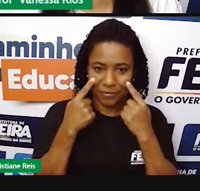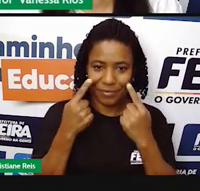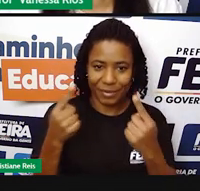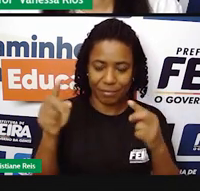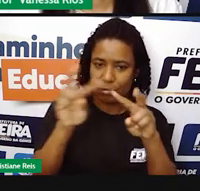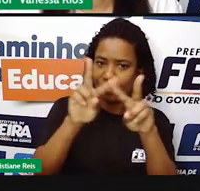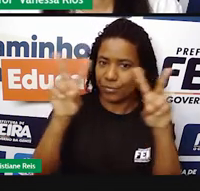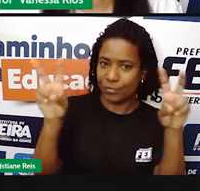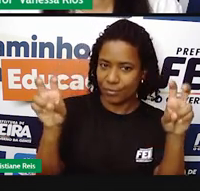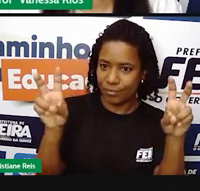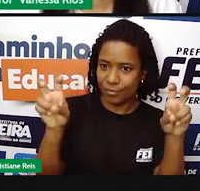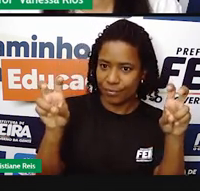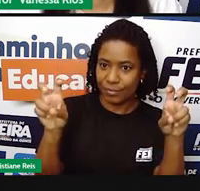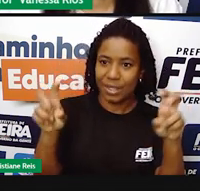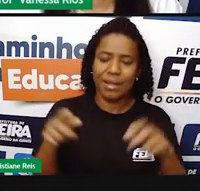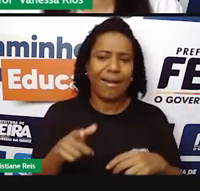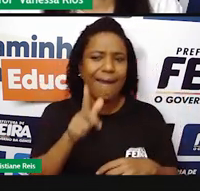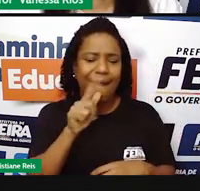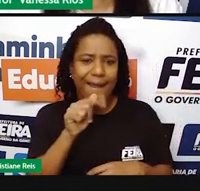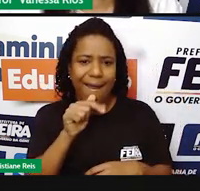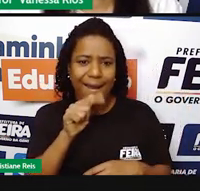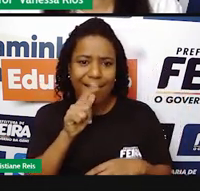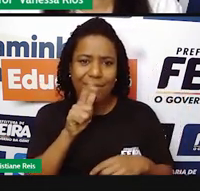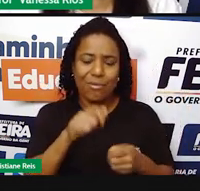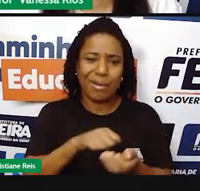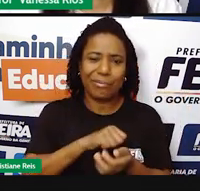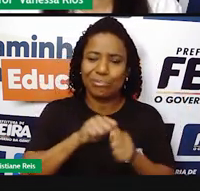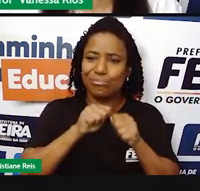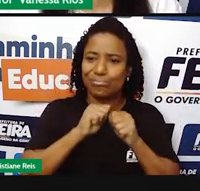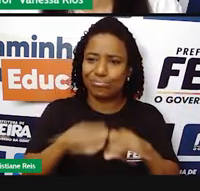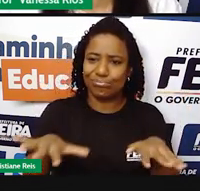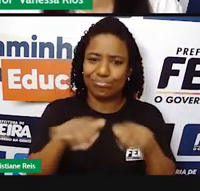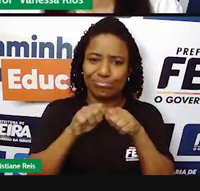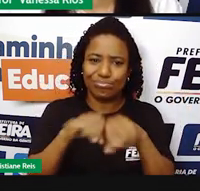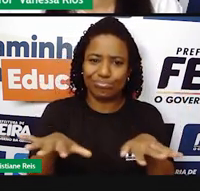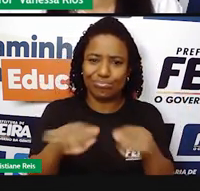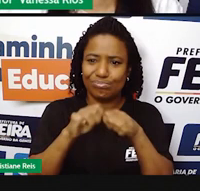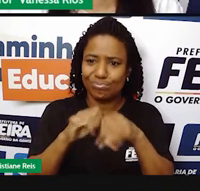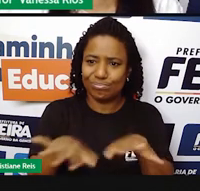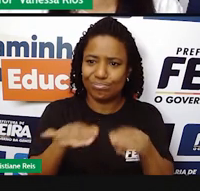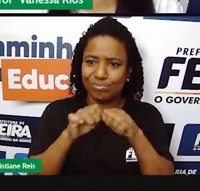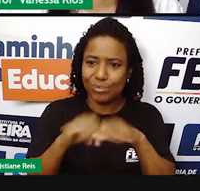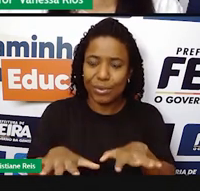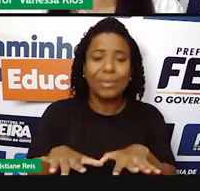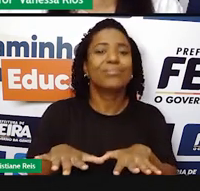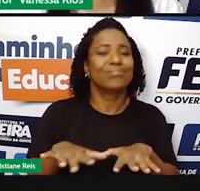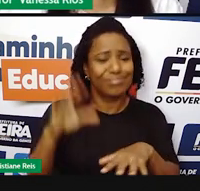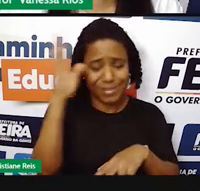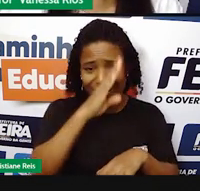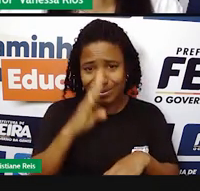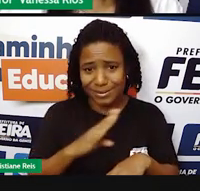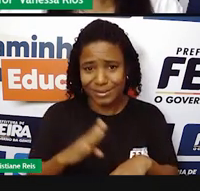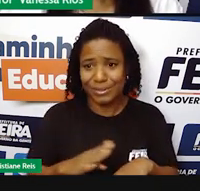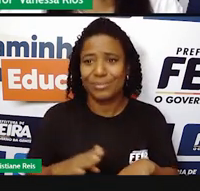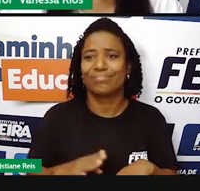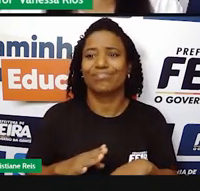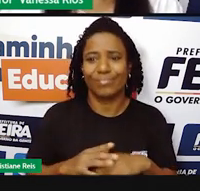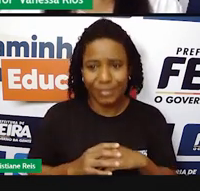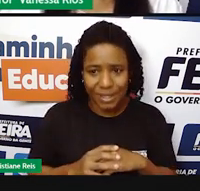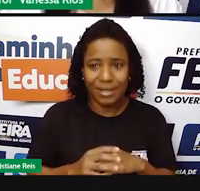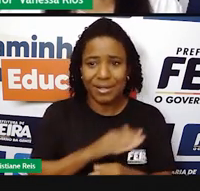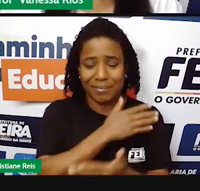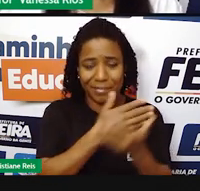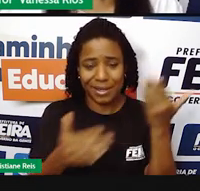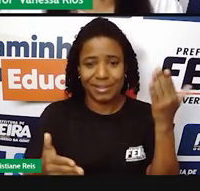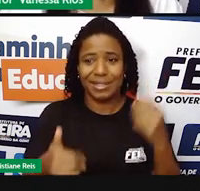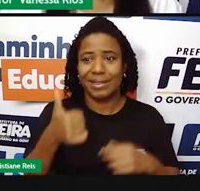ó. Desperdício de água potável aumenta no Brasil e perdas chegam a mais de 10 milhões